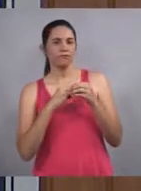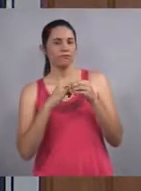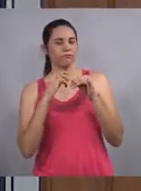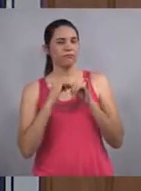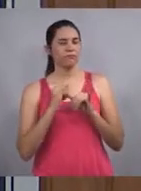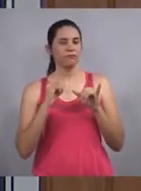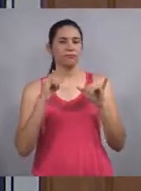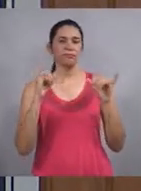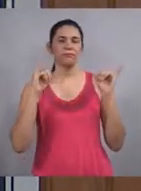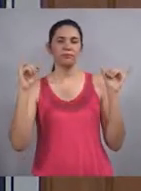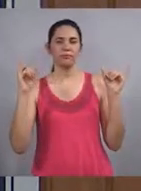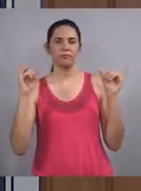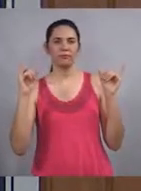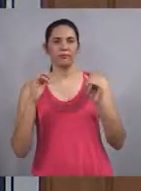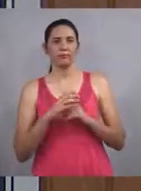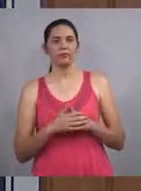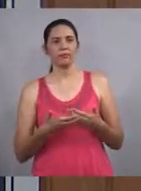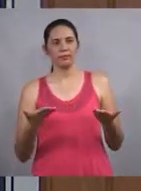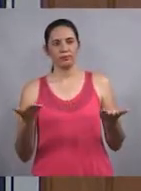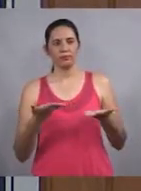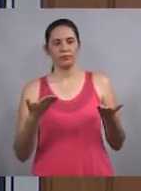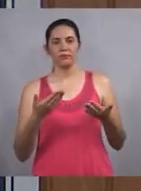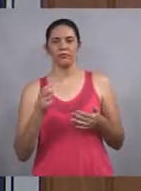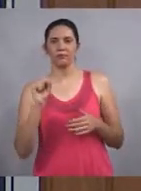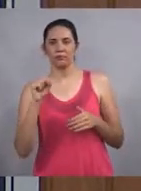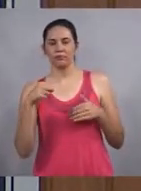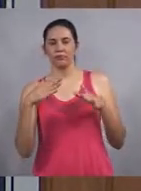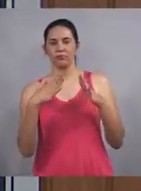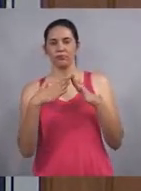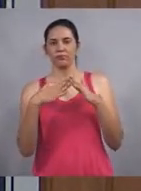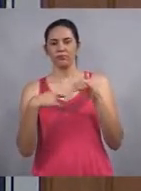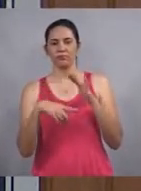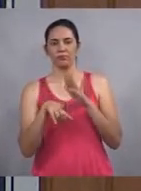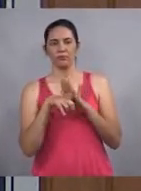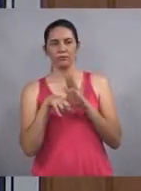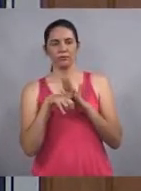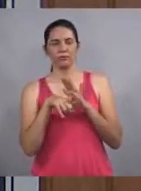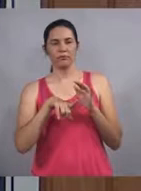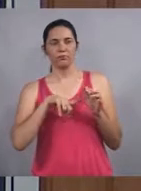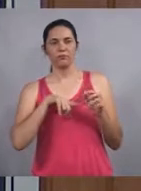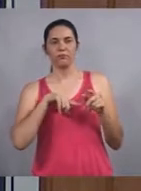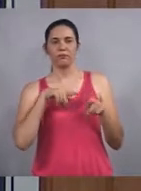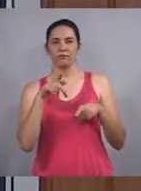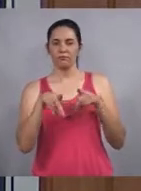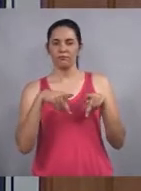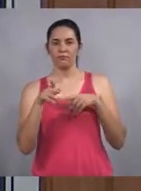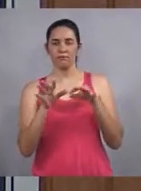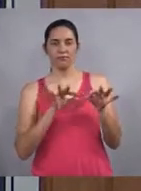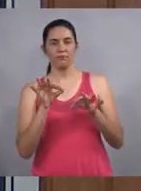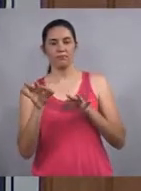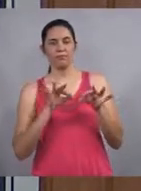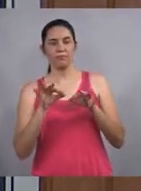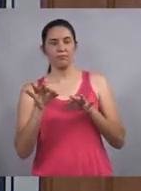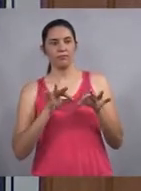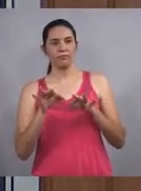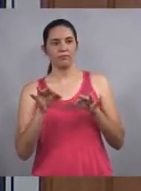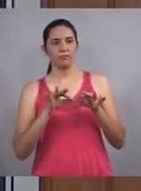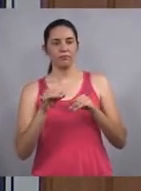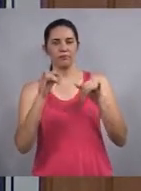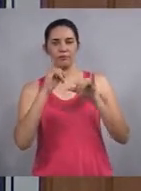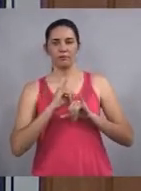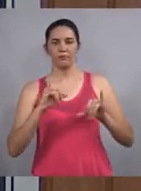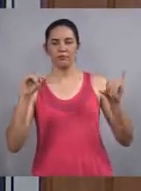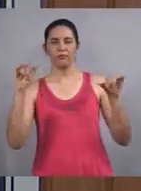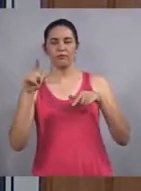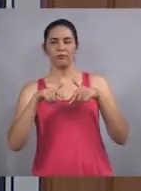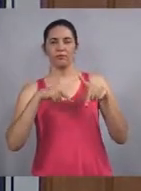que hoje sim, essa casa tem aí pessoas preparadas para estarem divulgando